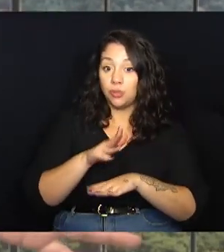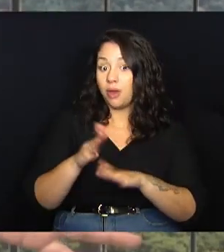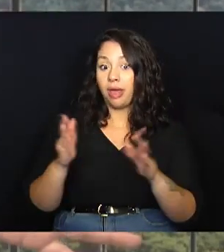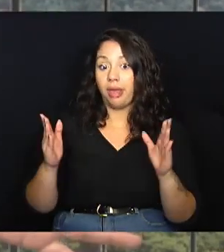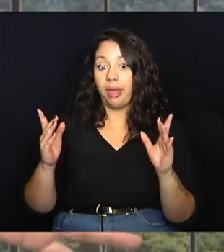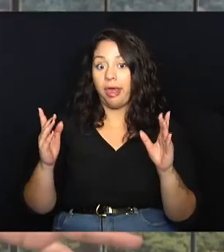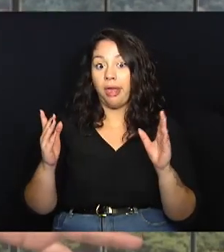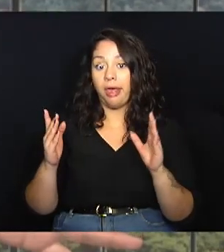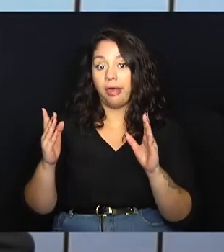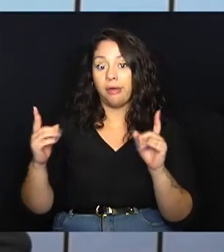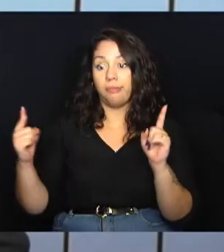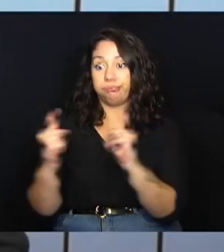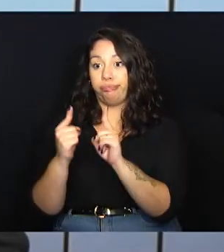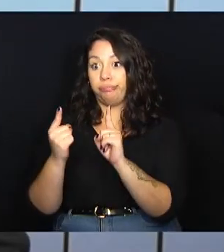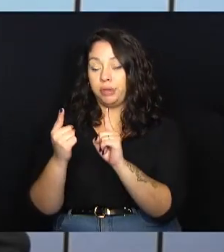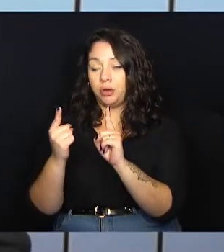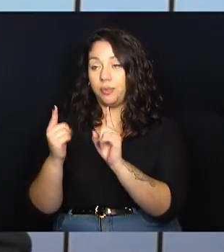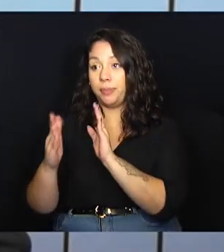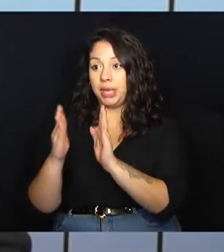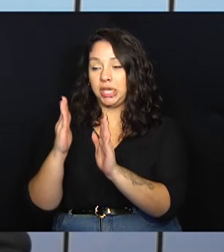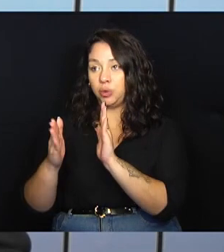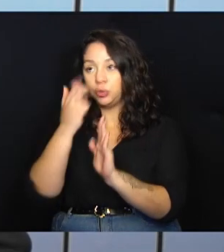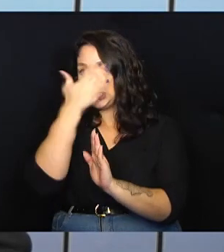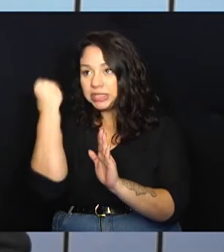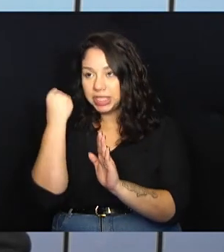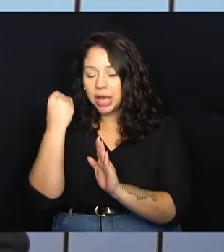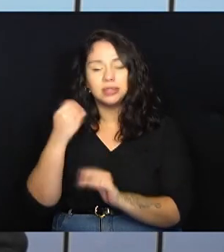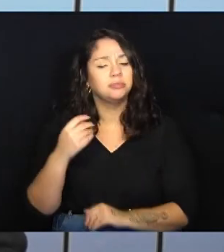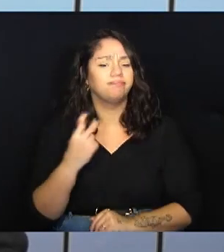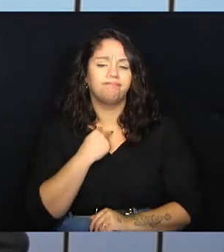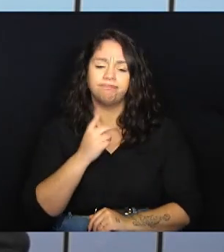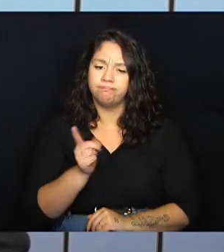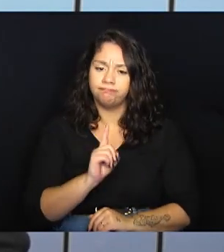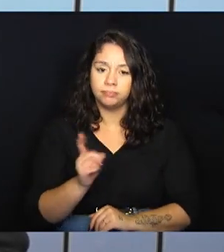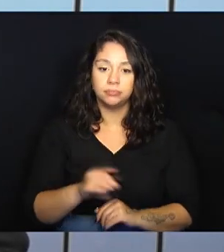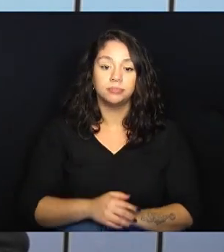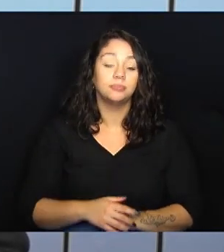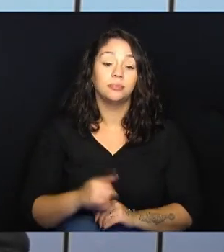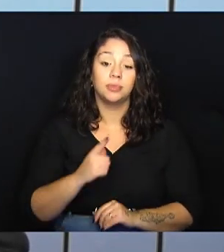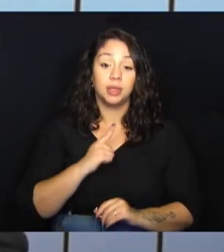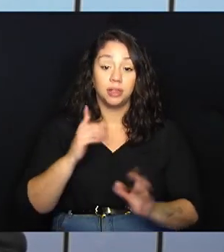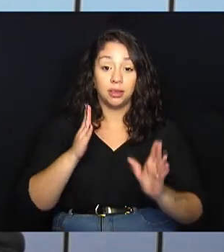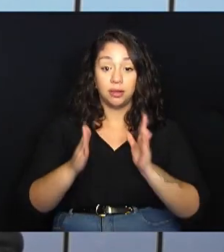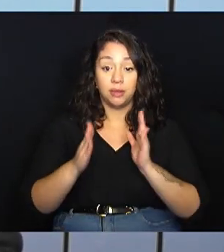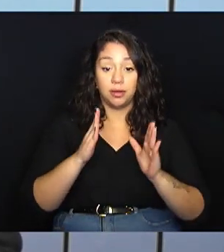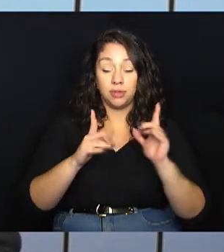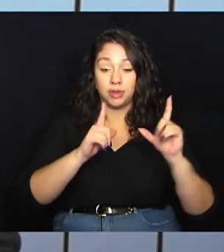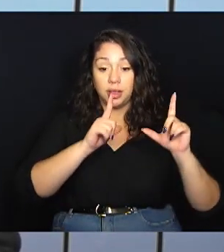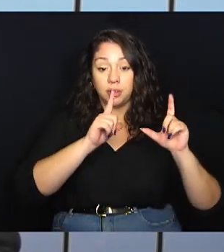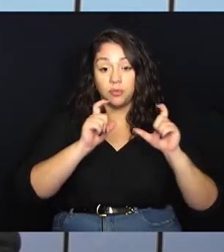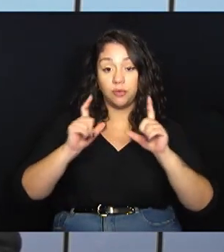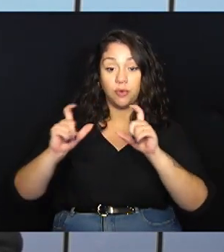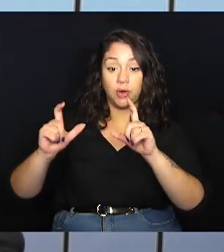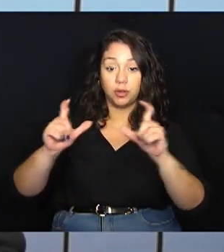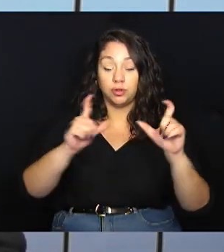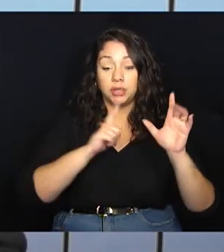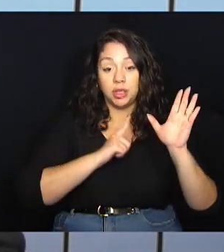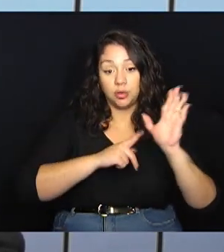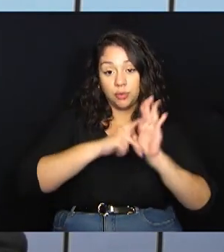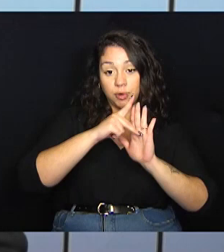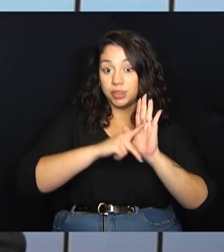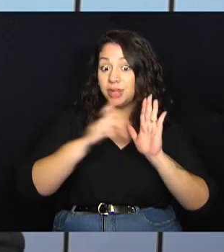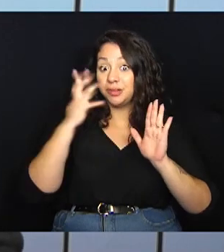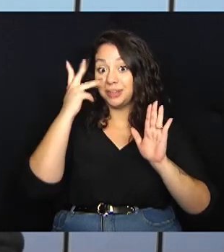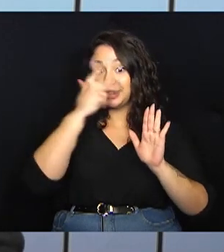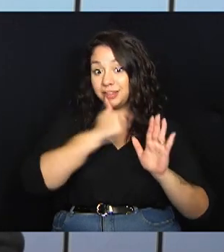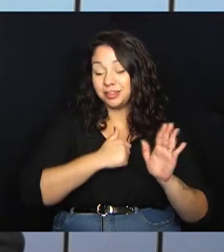jeito nenhum. Durante o acolhimento, a família acolhedora tira fotos da criança. Nós temos um projeto lindo chamado o